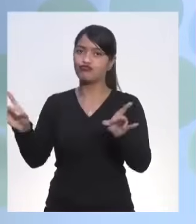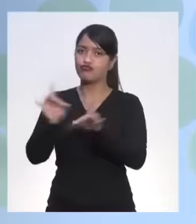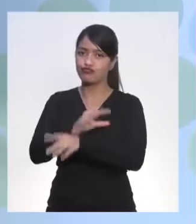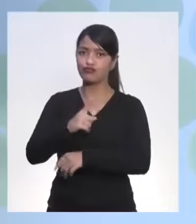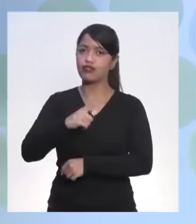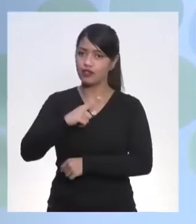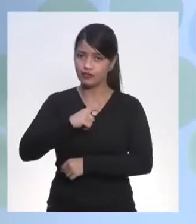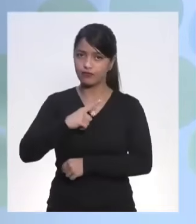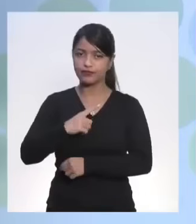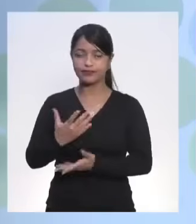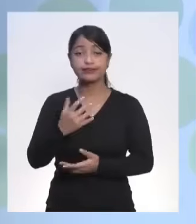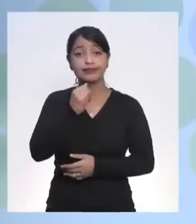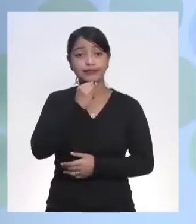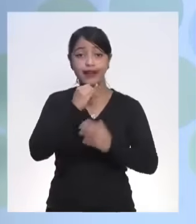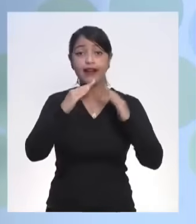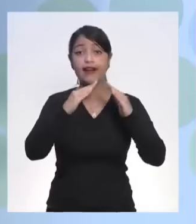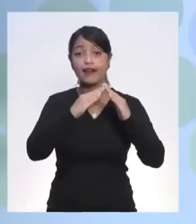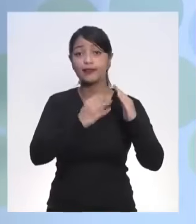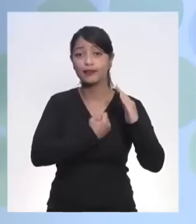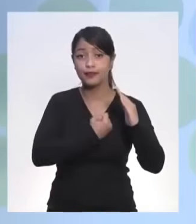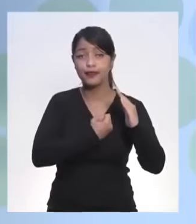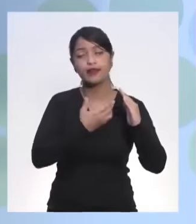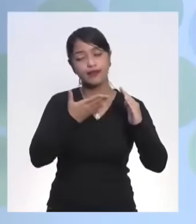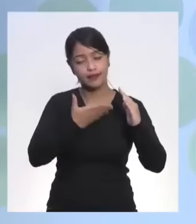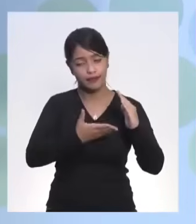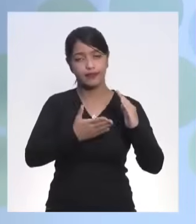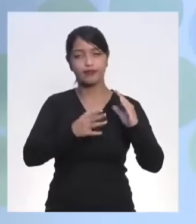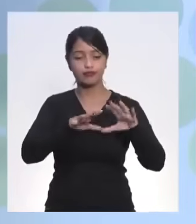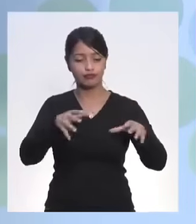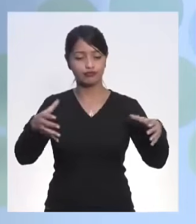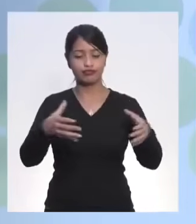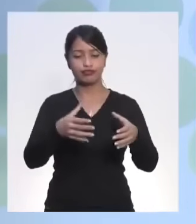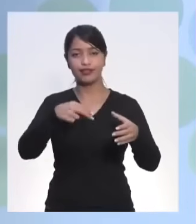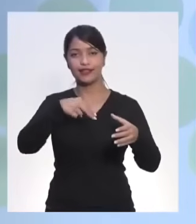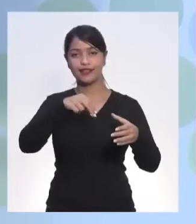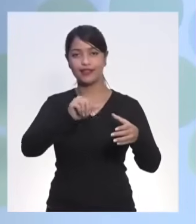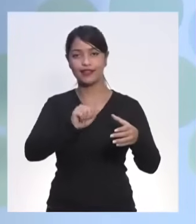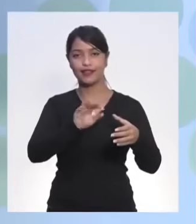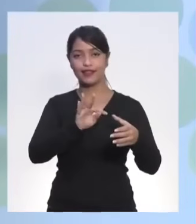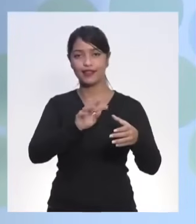uma casa é um número natural, né? Eu acredito que não tem a casa